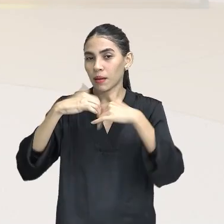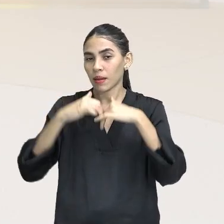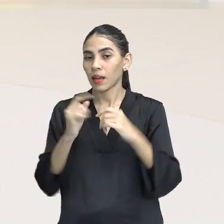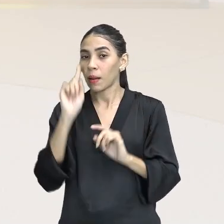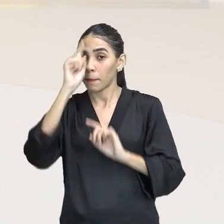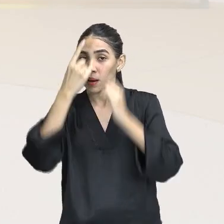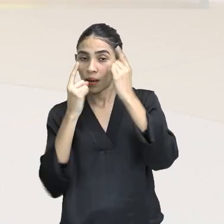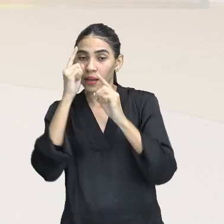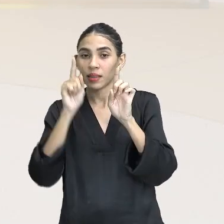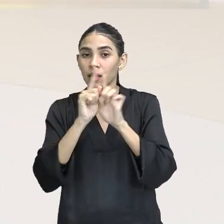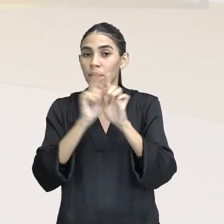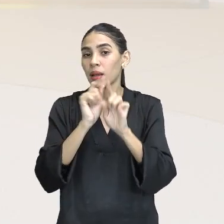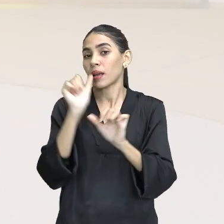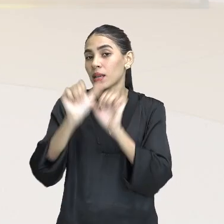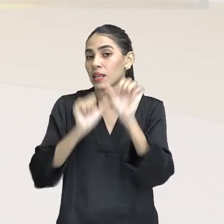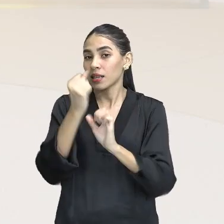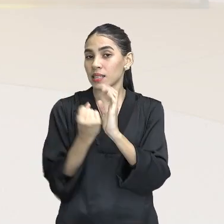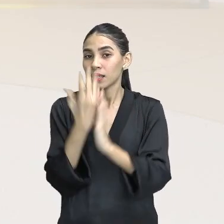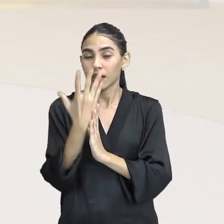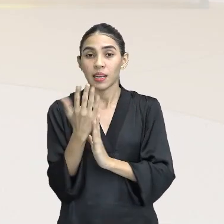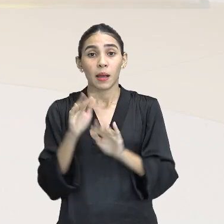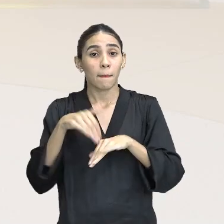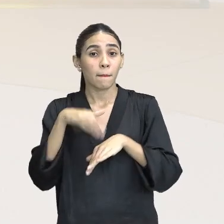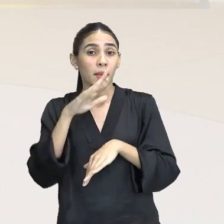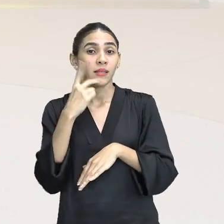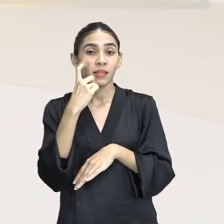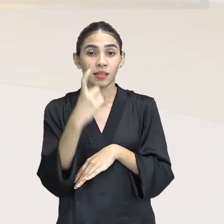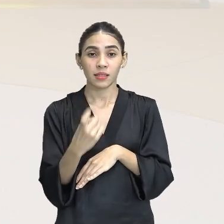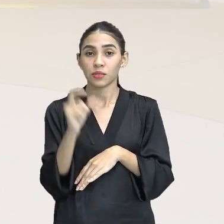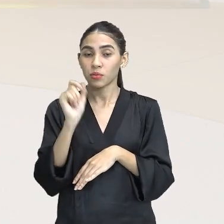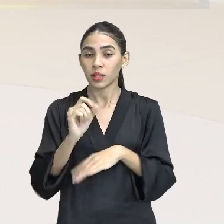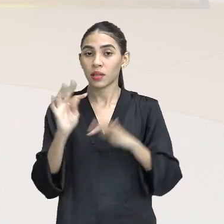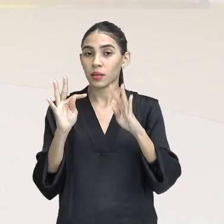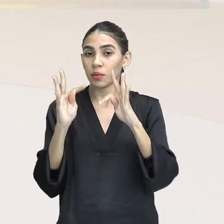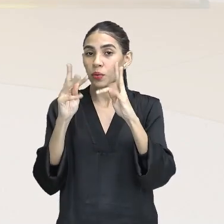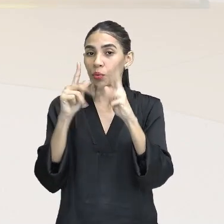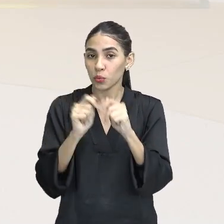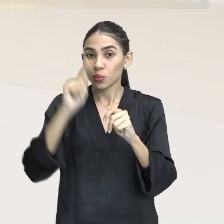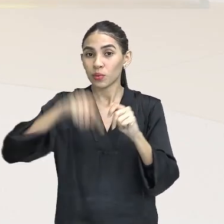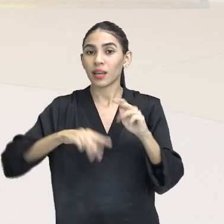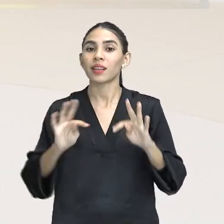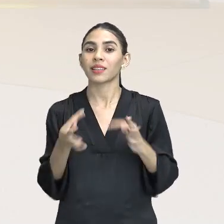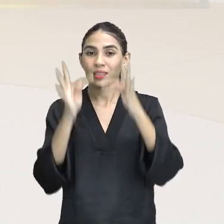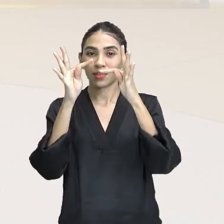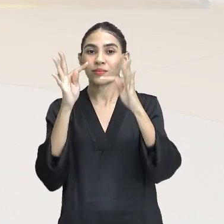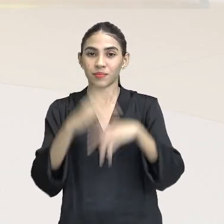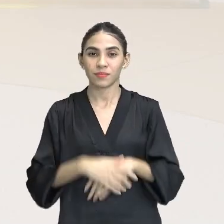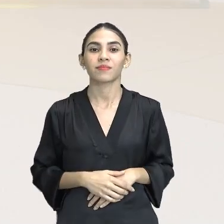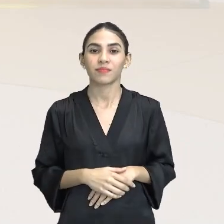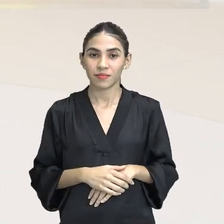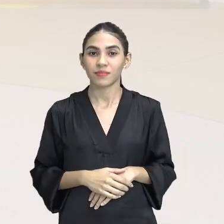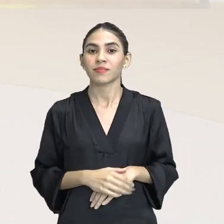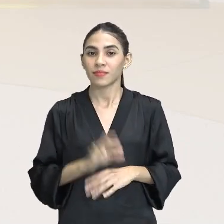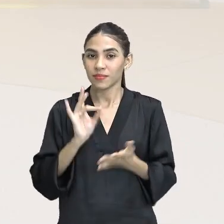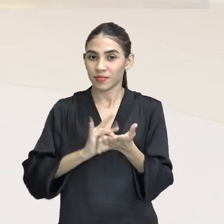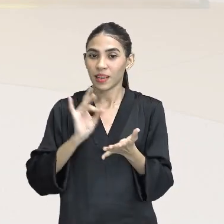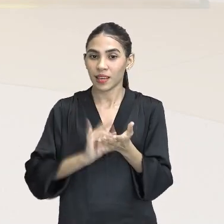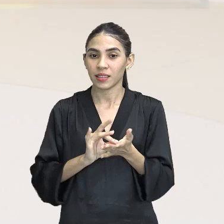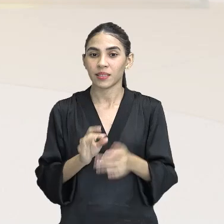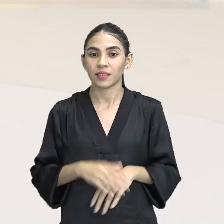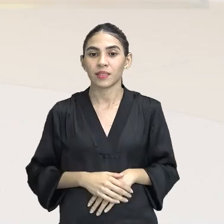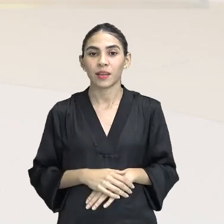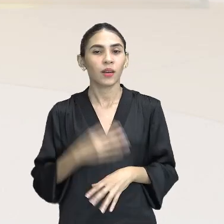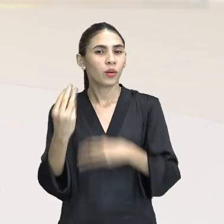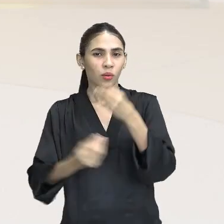inventar, de inovar. E o que é mais interessante, né? Tudo é tecnologia. Tudo, exatamente. Né? Você fala,